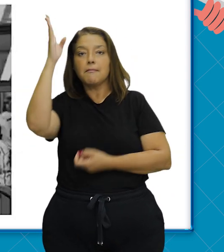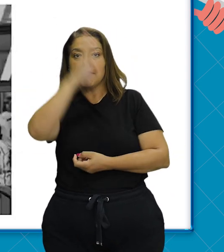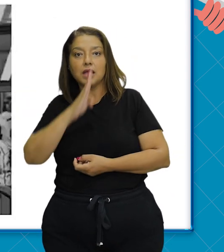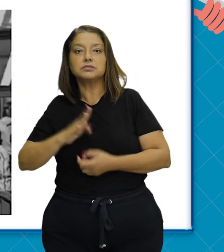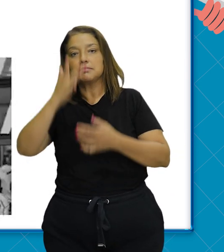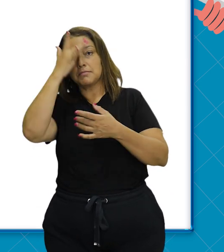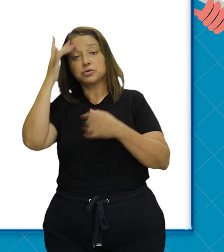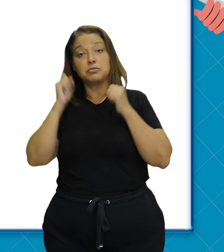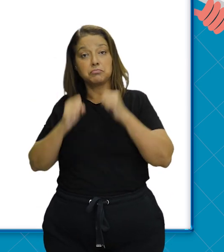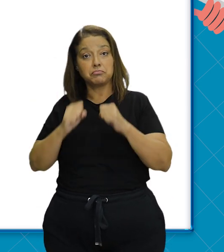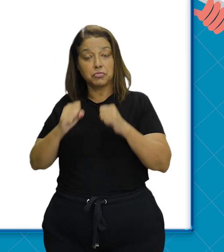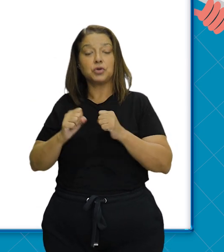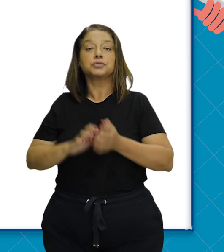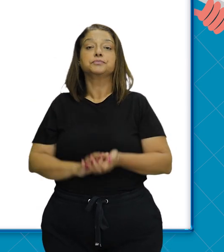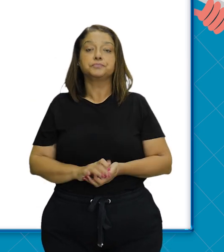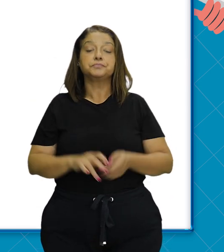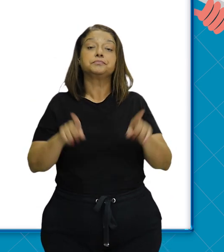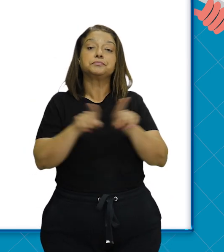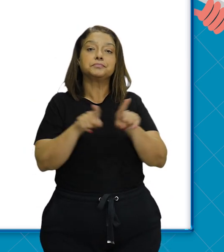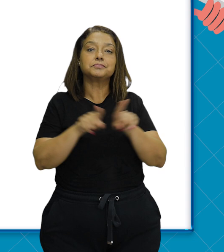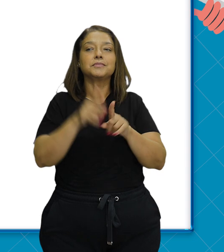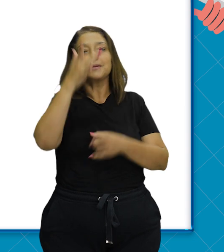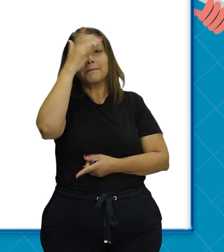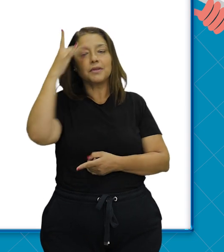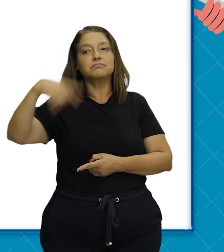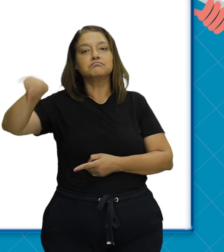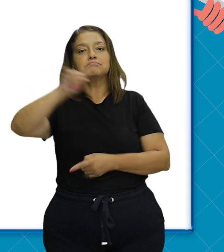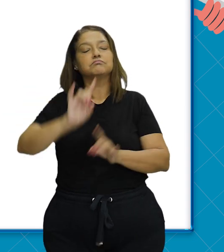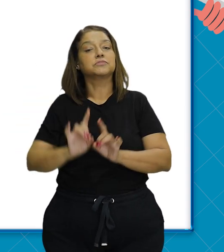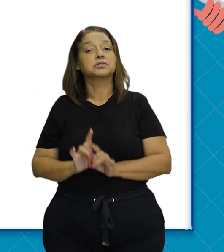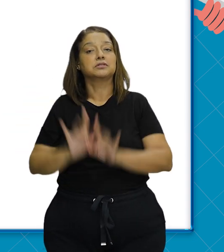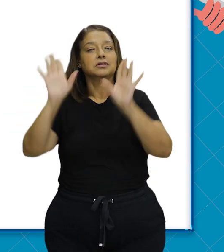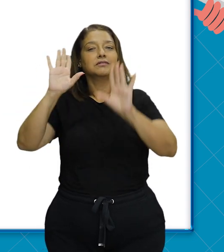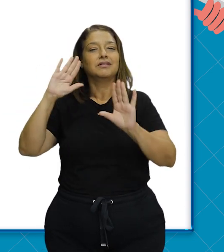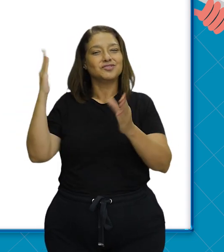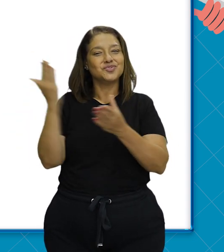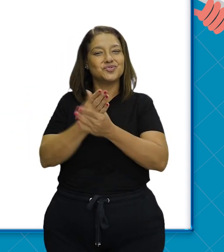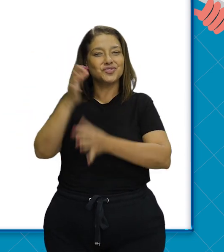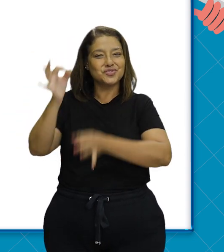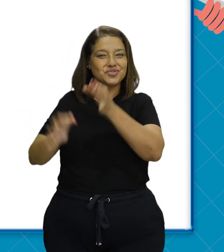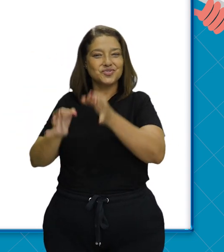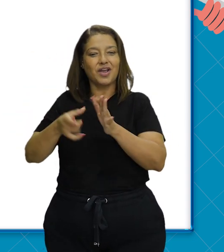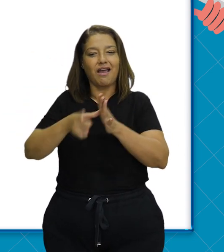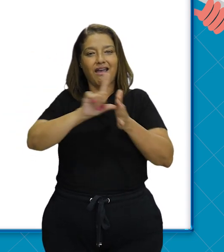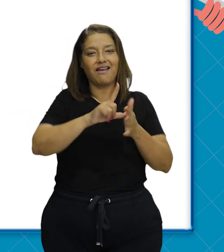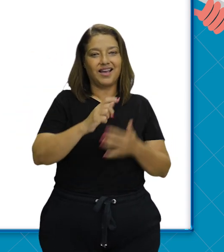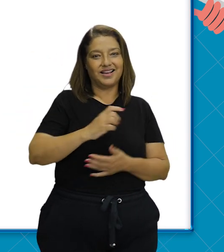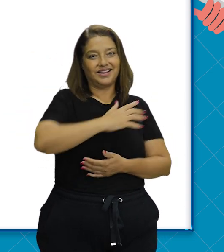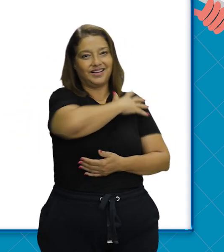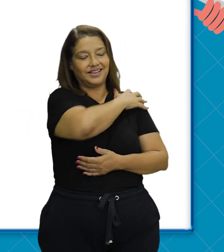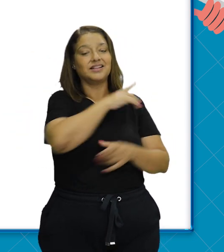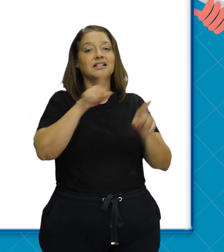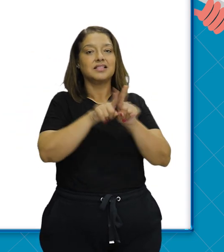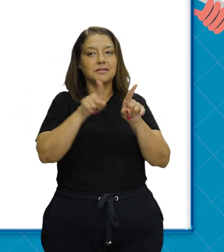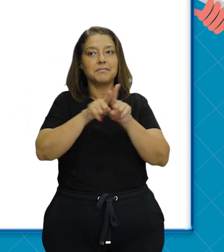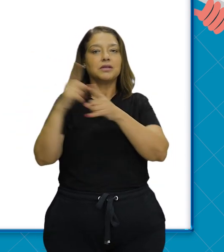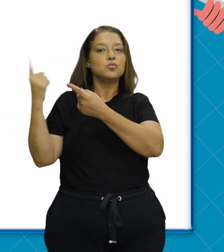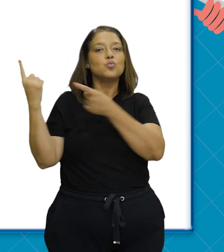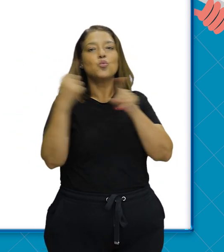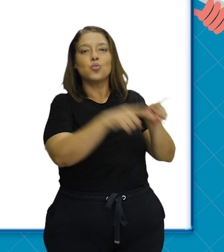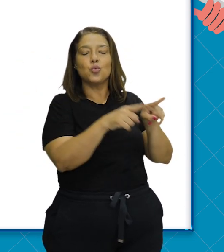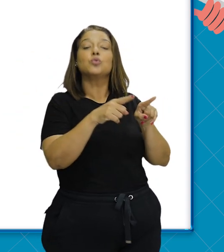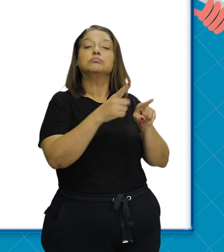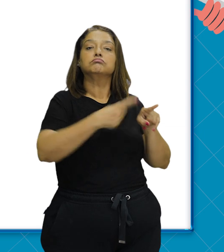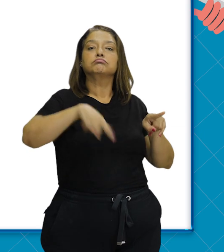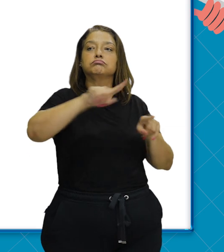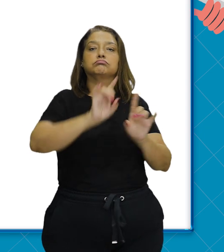Brasil. Foram absolvidos tanto os militares que atuaram na ditadura, quanto os cidadãos que foram contra ela.